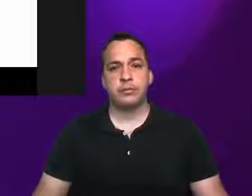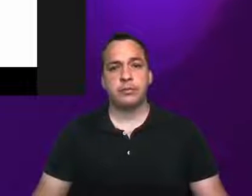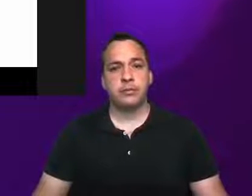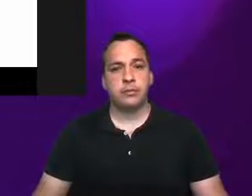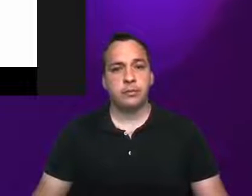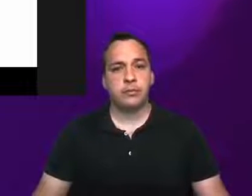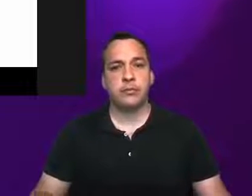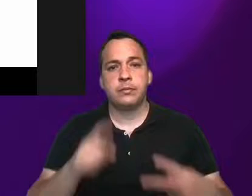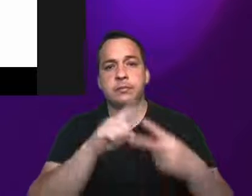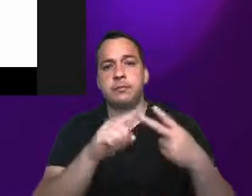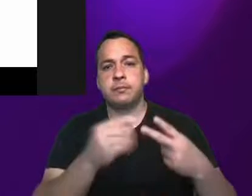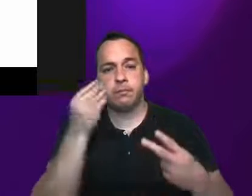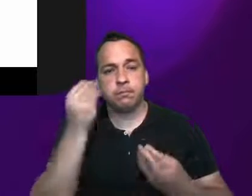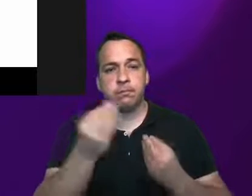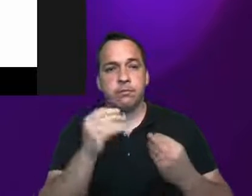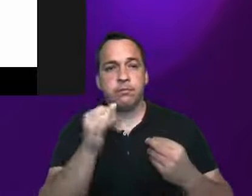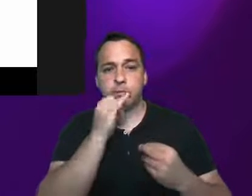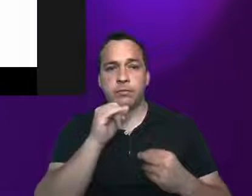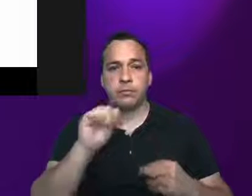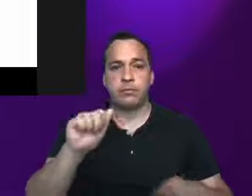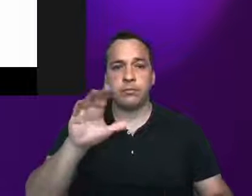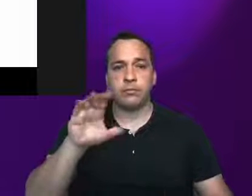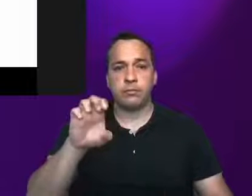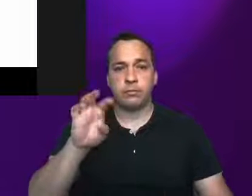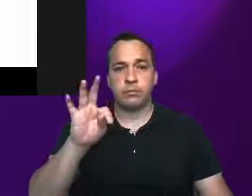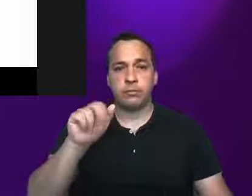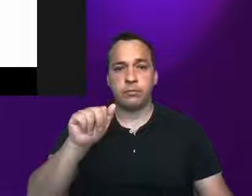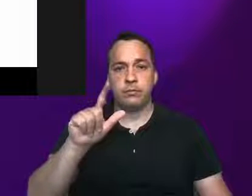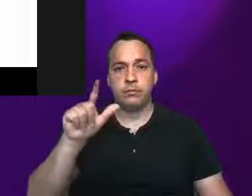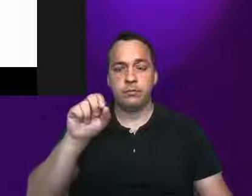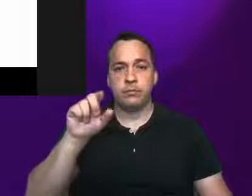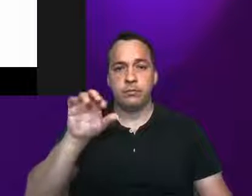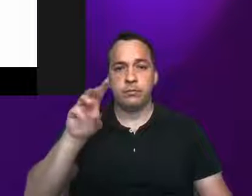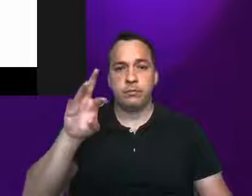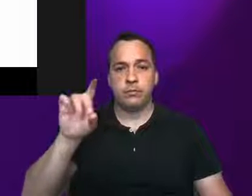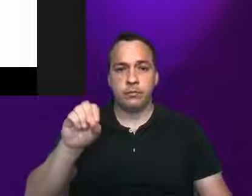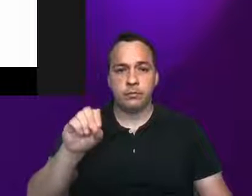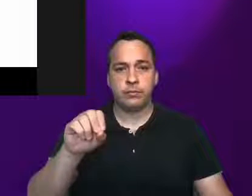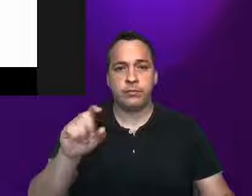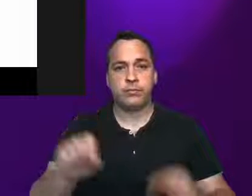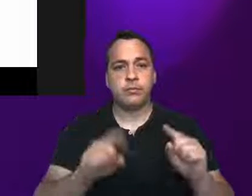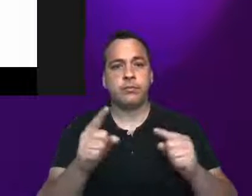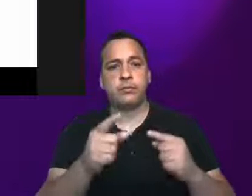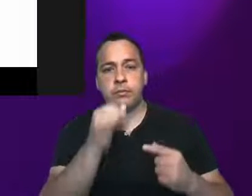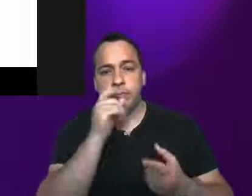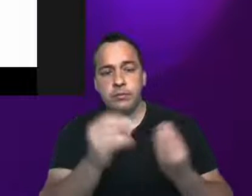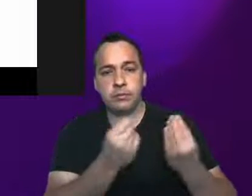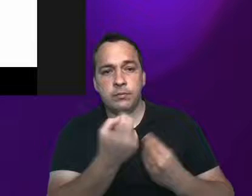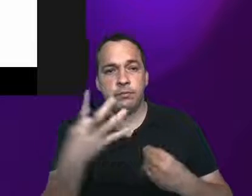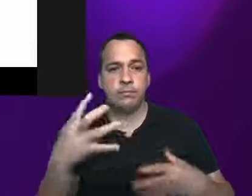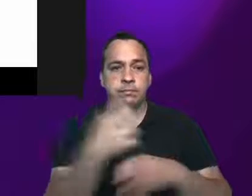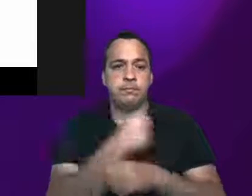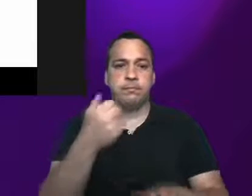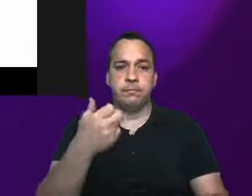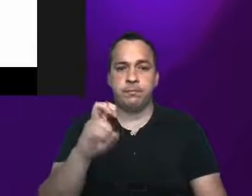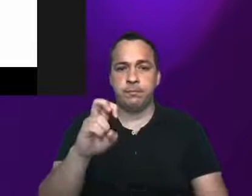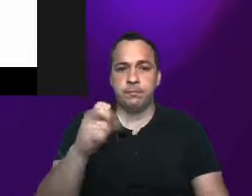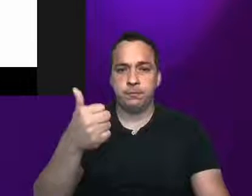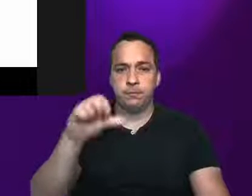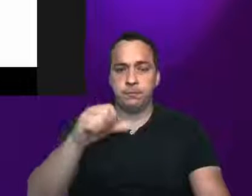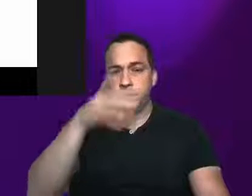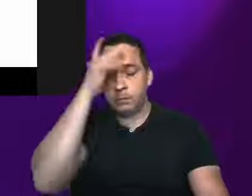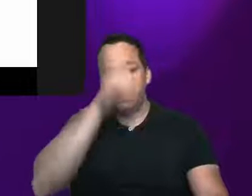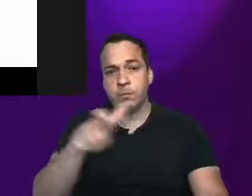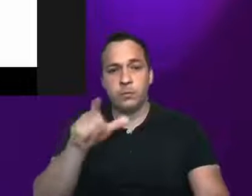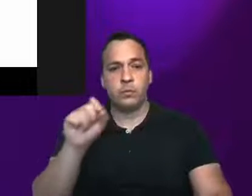da acetazolamida, então foi o trial ADVOR, que incluiu 519 pacientes que tinham um quadro